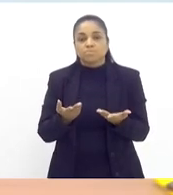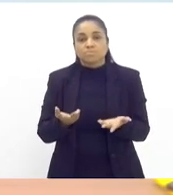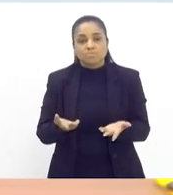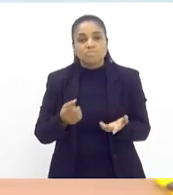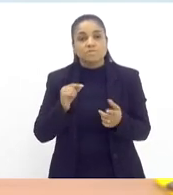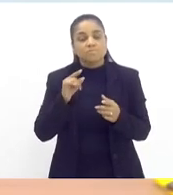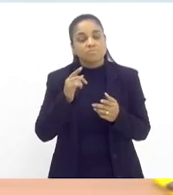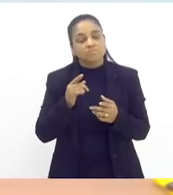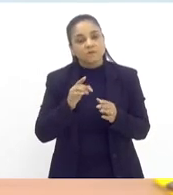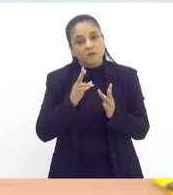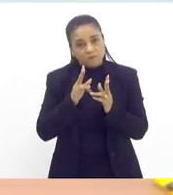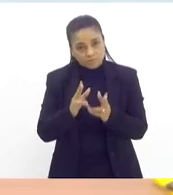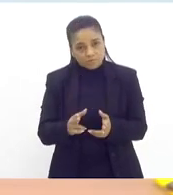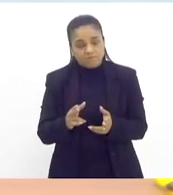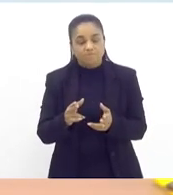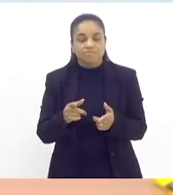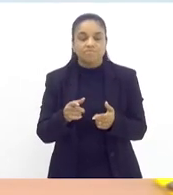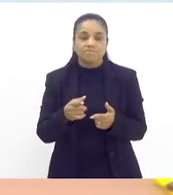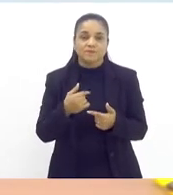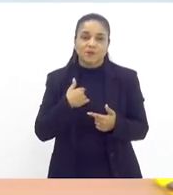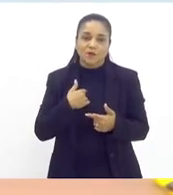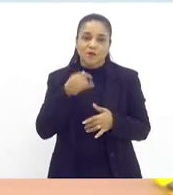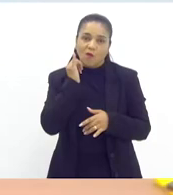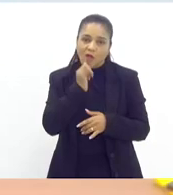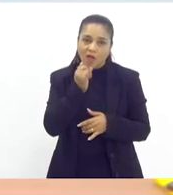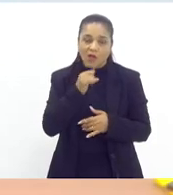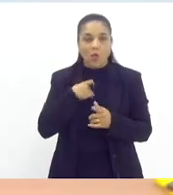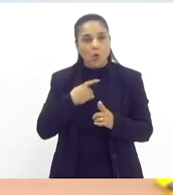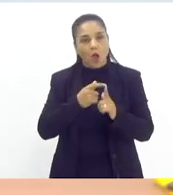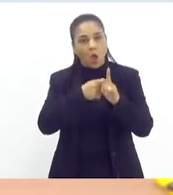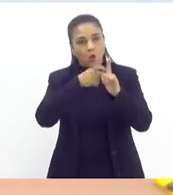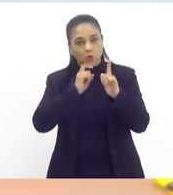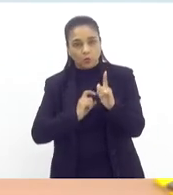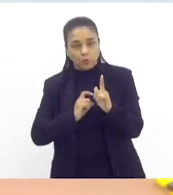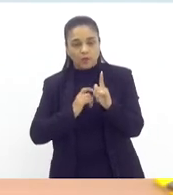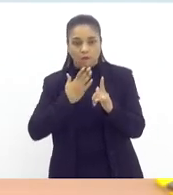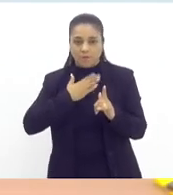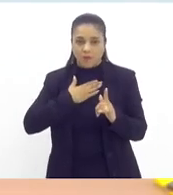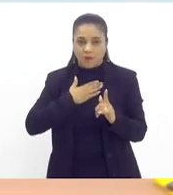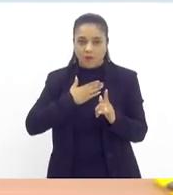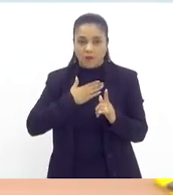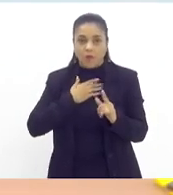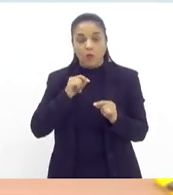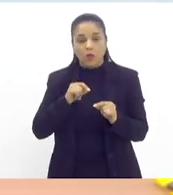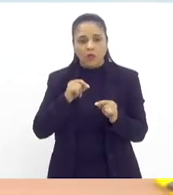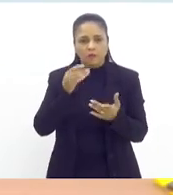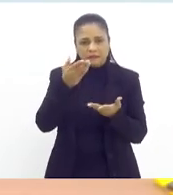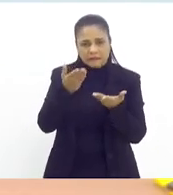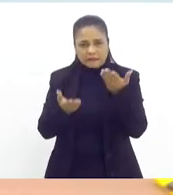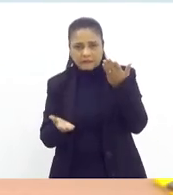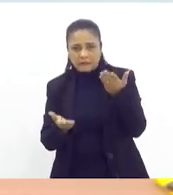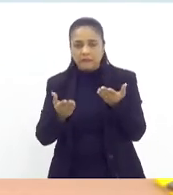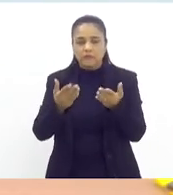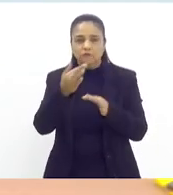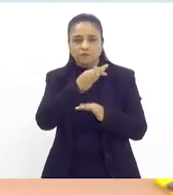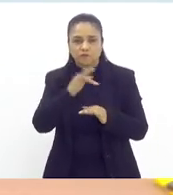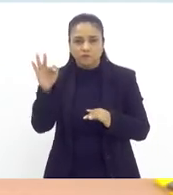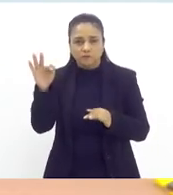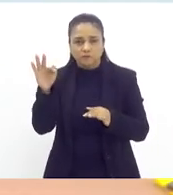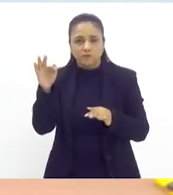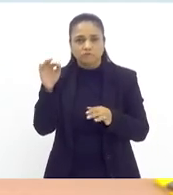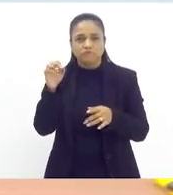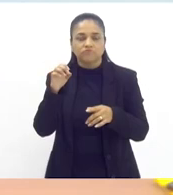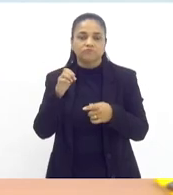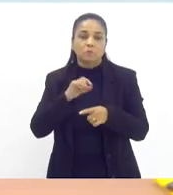Da mesma forma, falar, eu tenho que manter minha autonomia, mas a minha autonomia significa gerar desequilíbrios federativos em função de